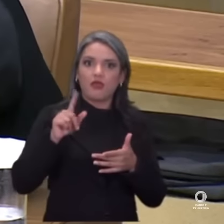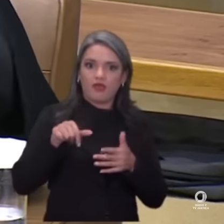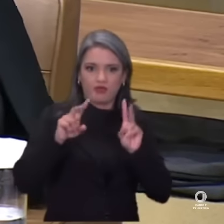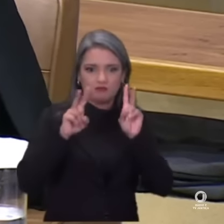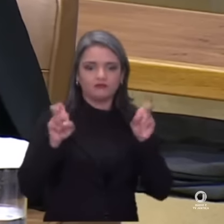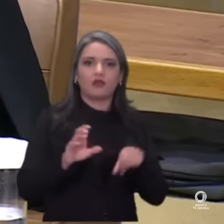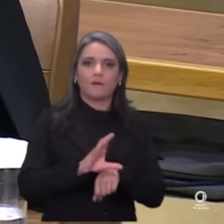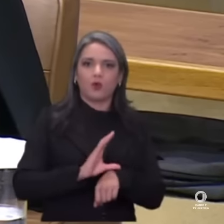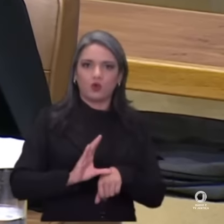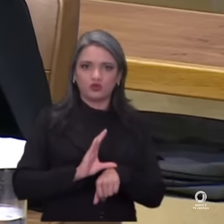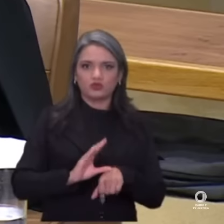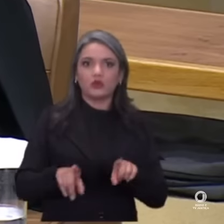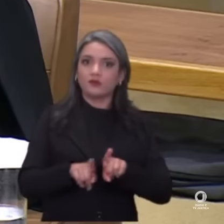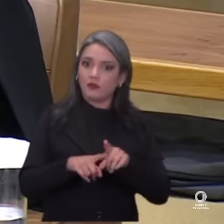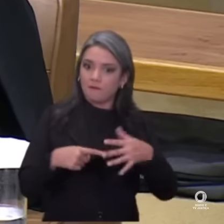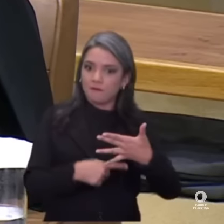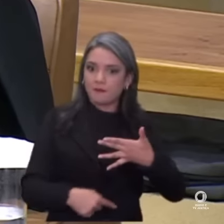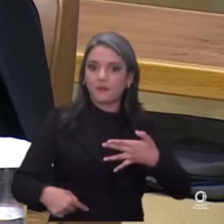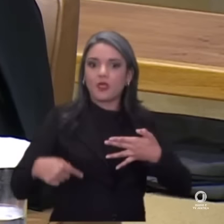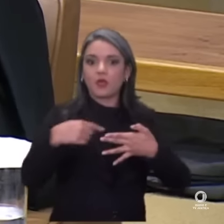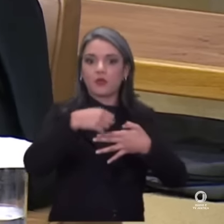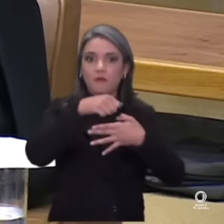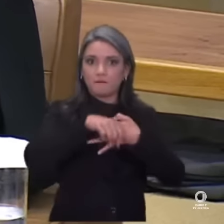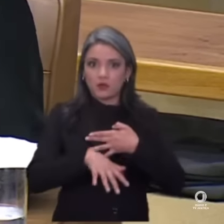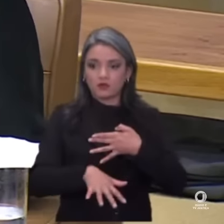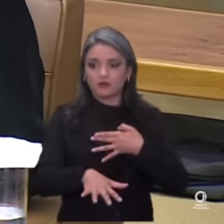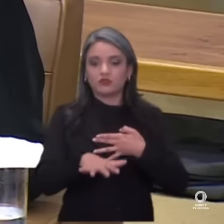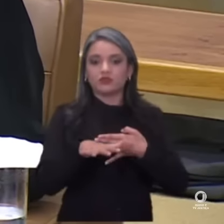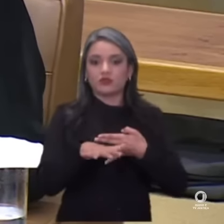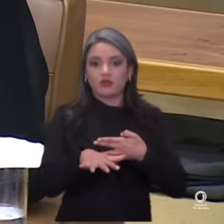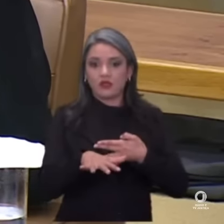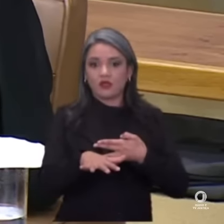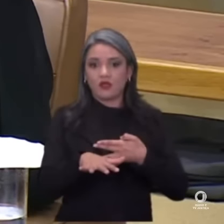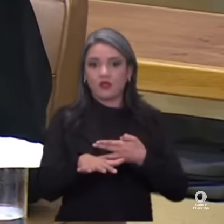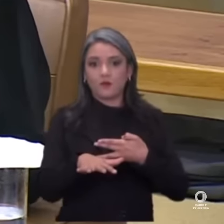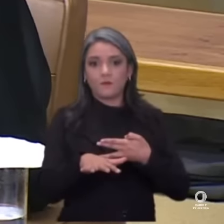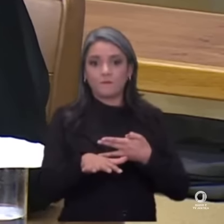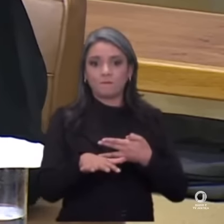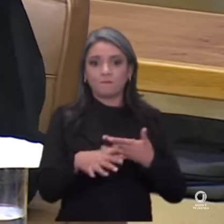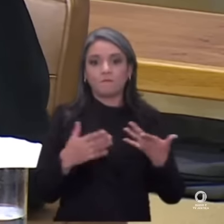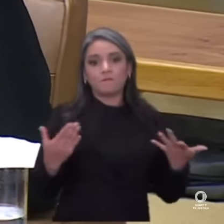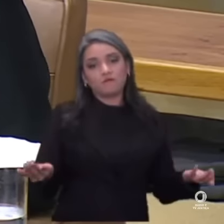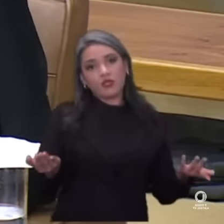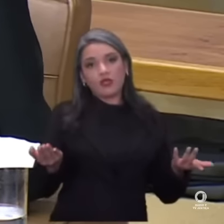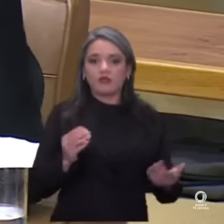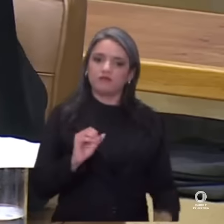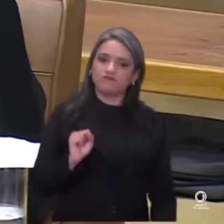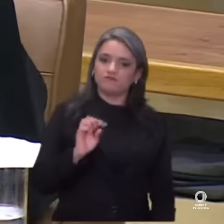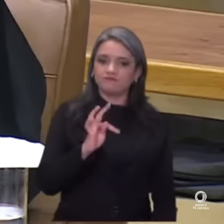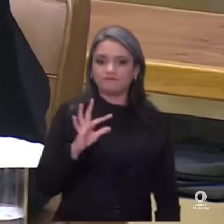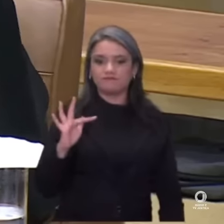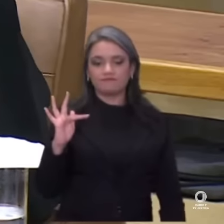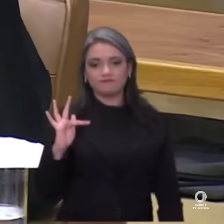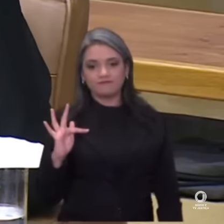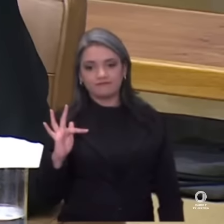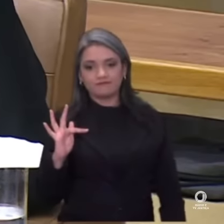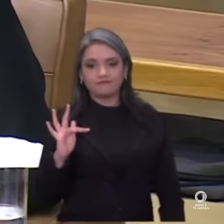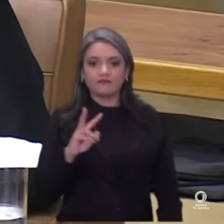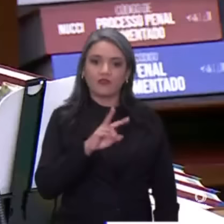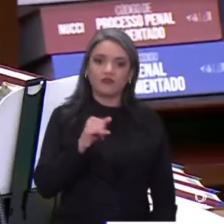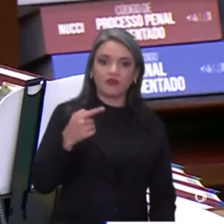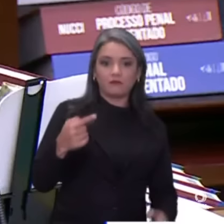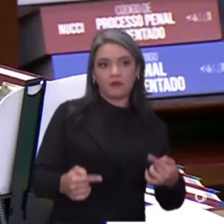a repercussão geral da questão constitucional, e que o tribunal irá desatar conforme a